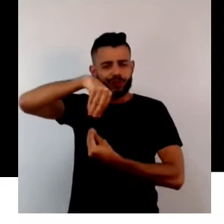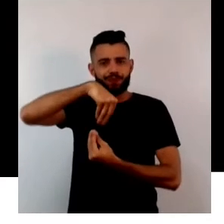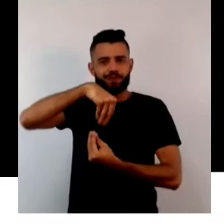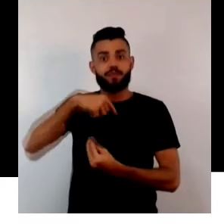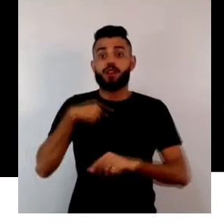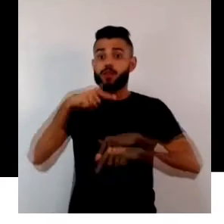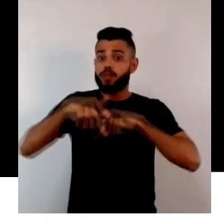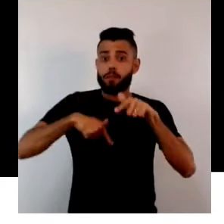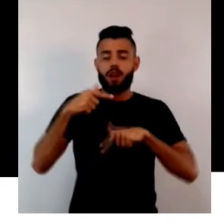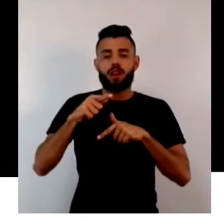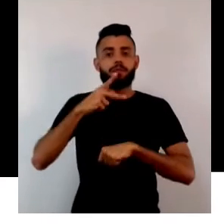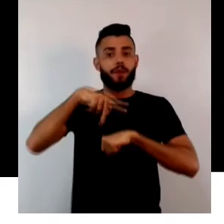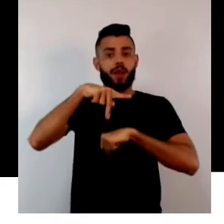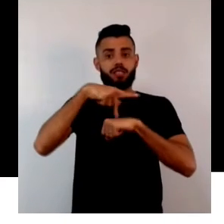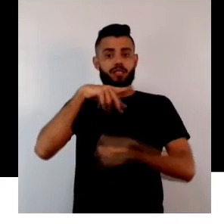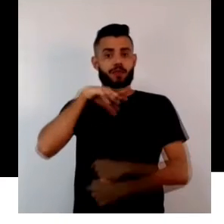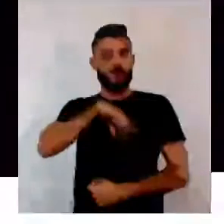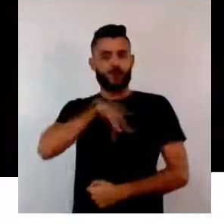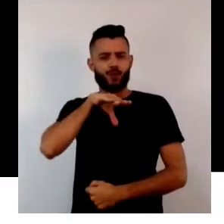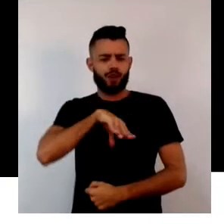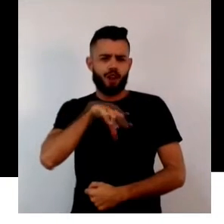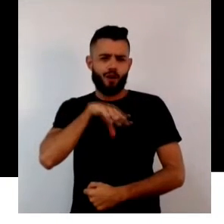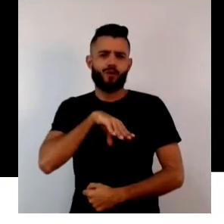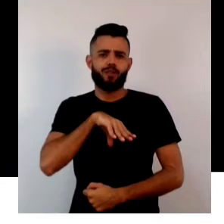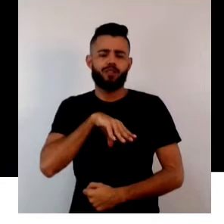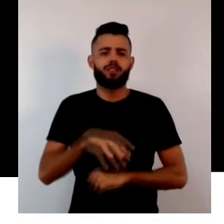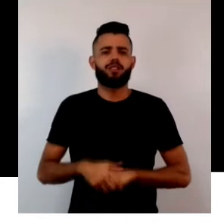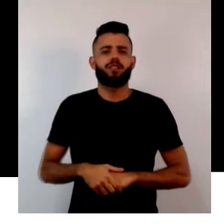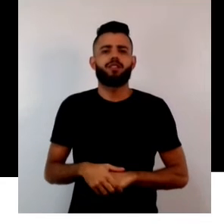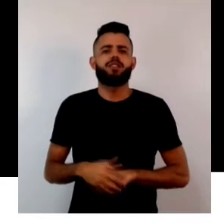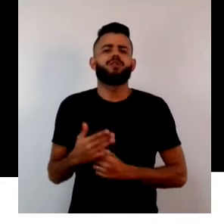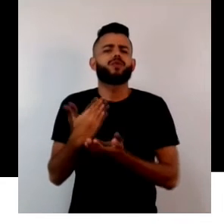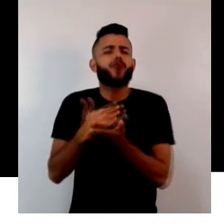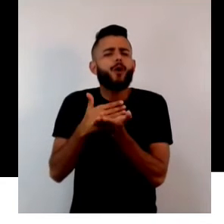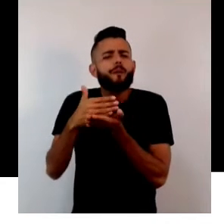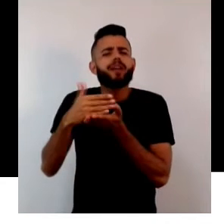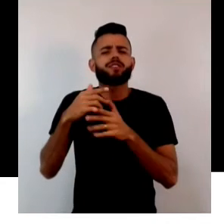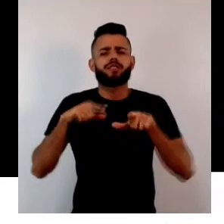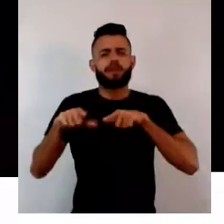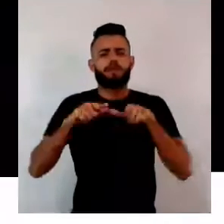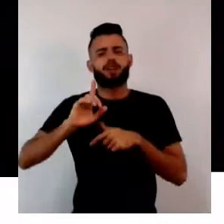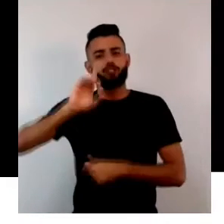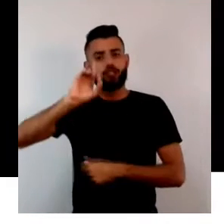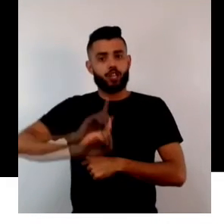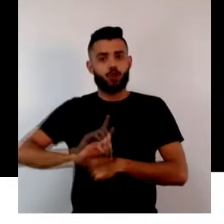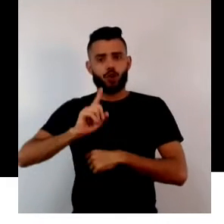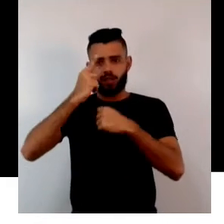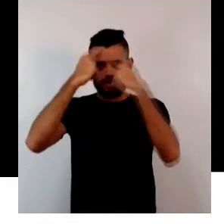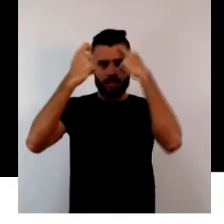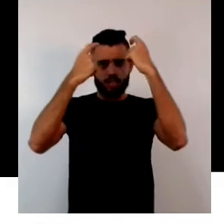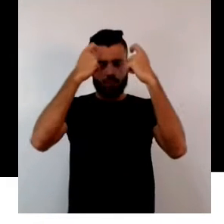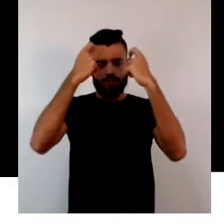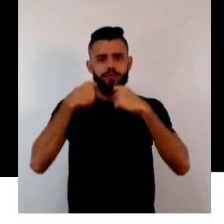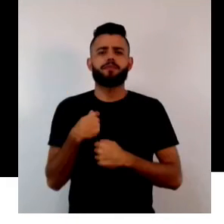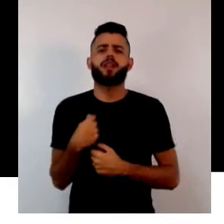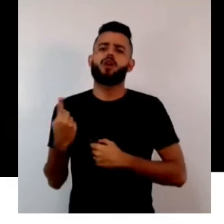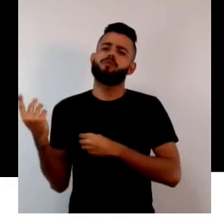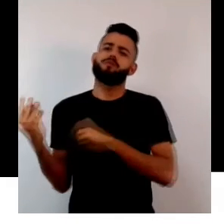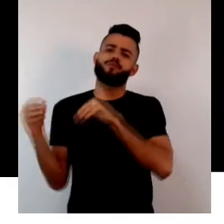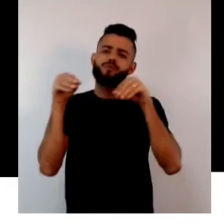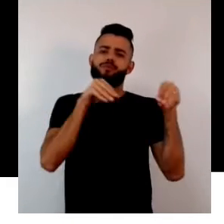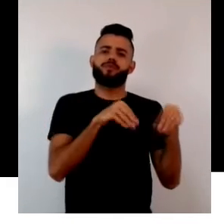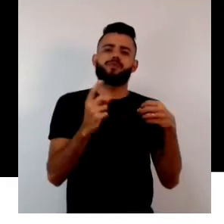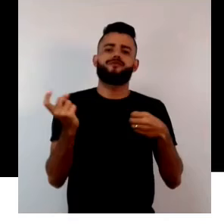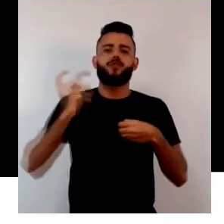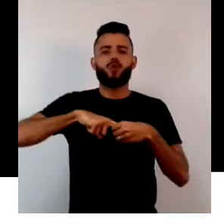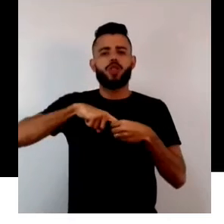uma boa parte assim desse início de carreira como diretora criativa. voltei para o Brasil. Em Portugal, eu